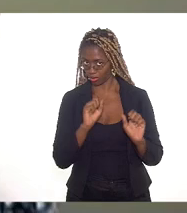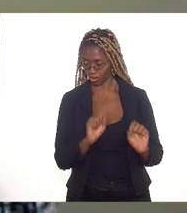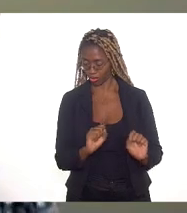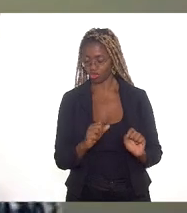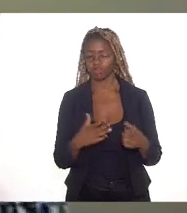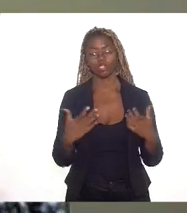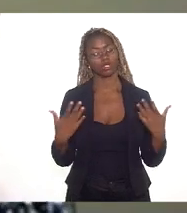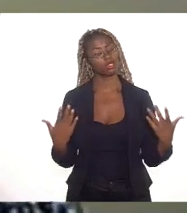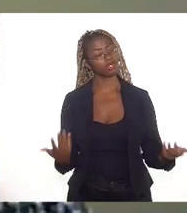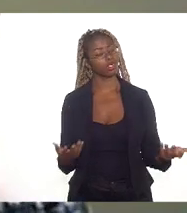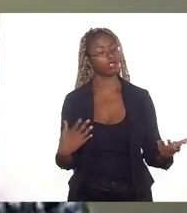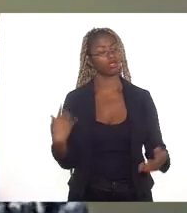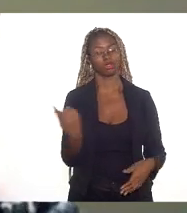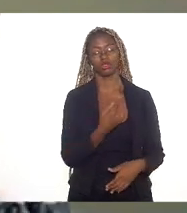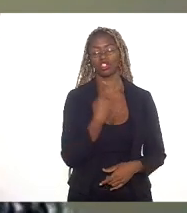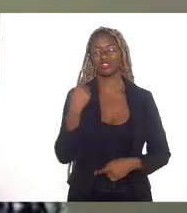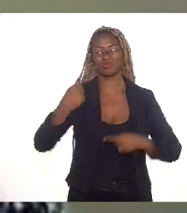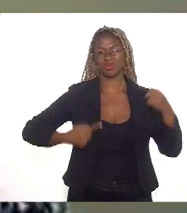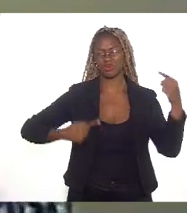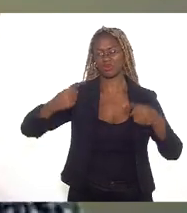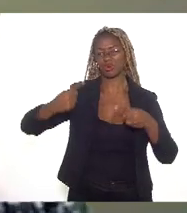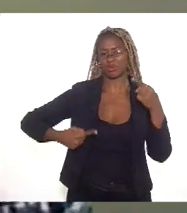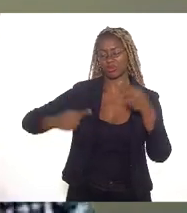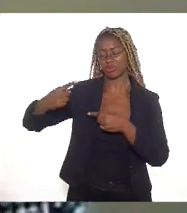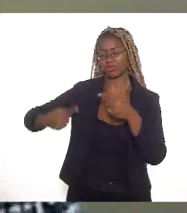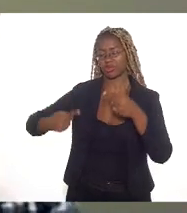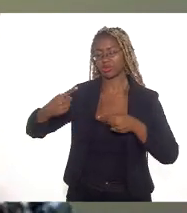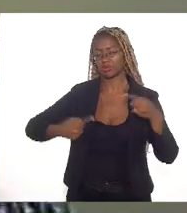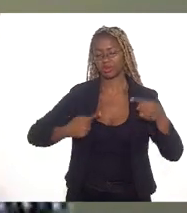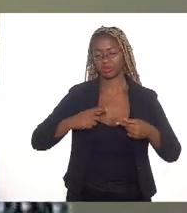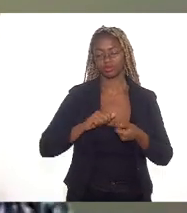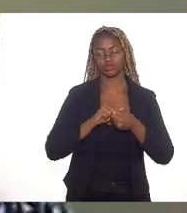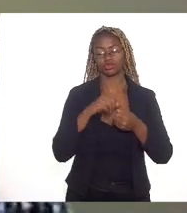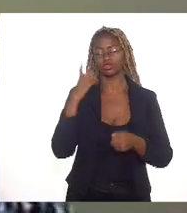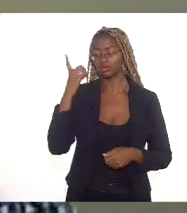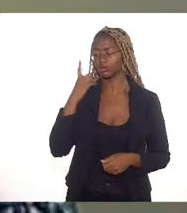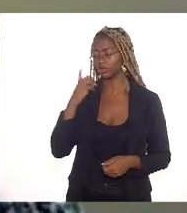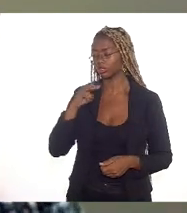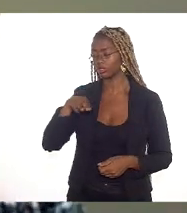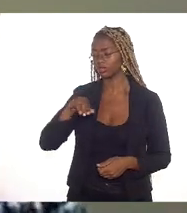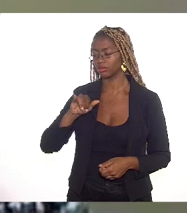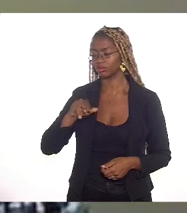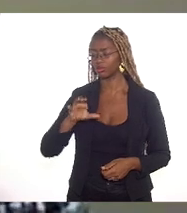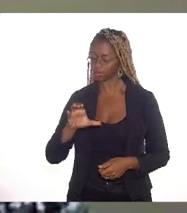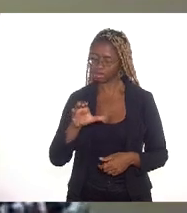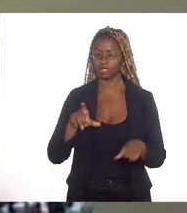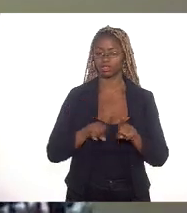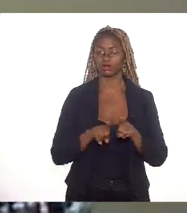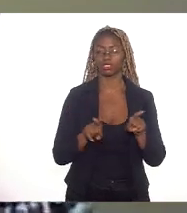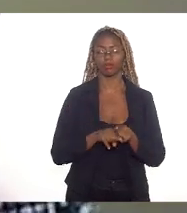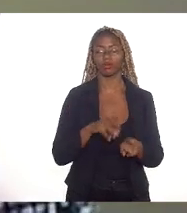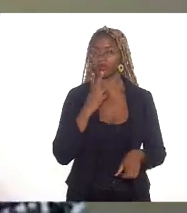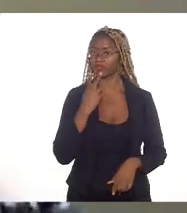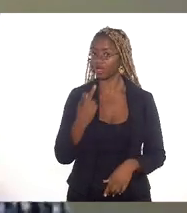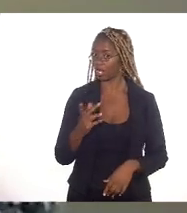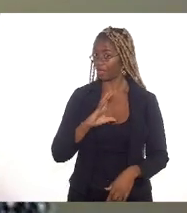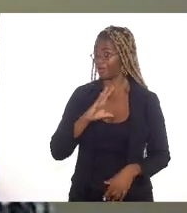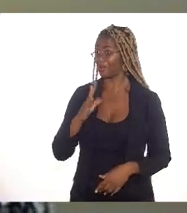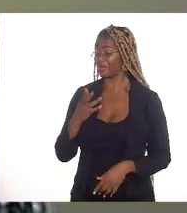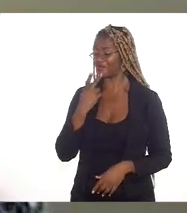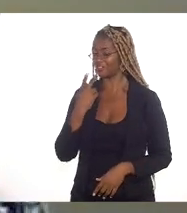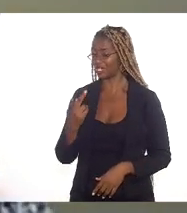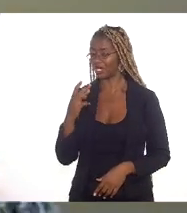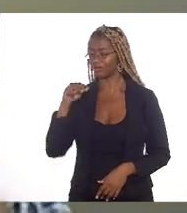feito uma ampla discussão com o deputado Carlos Mink, né? Ousaria dizer, deputado Carlos Mink,